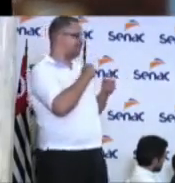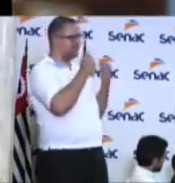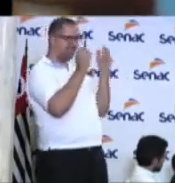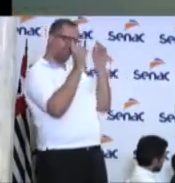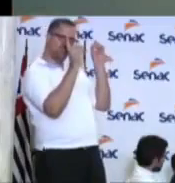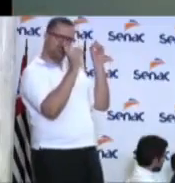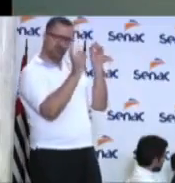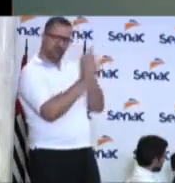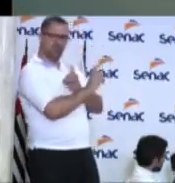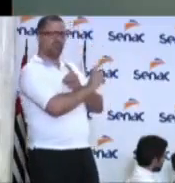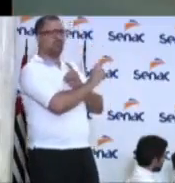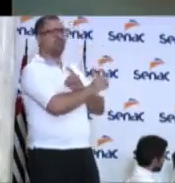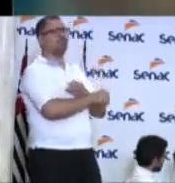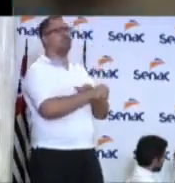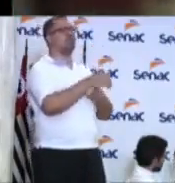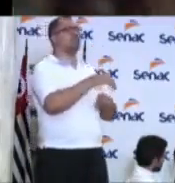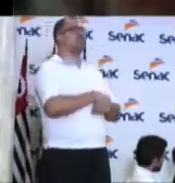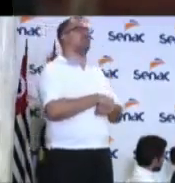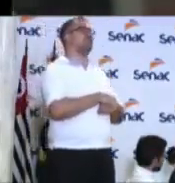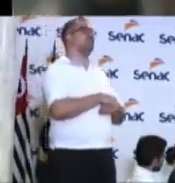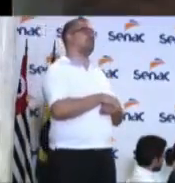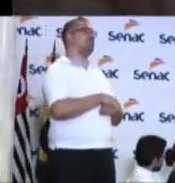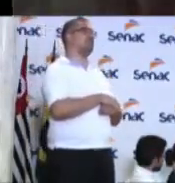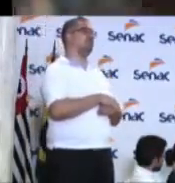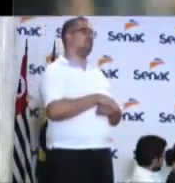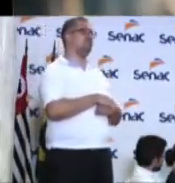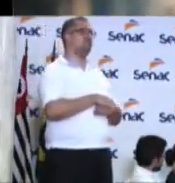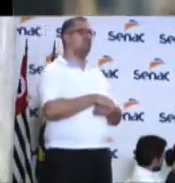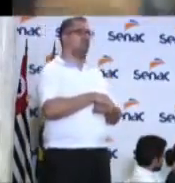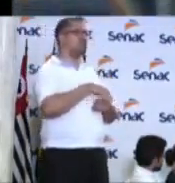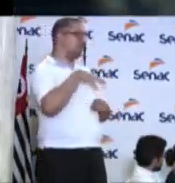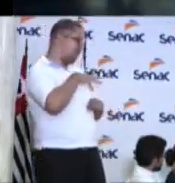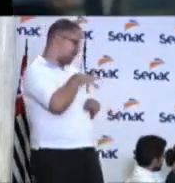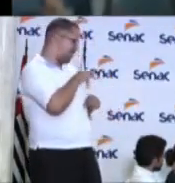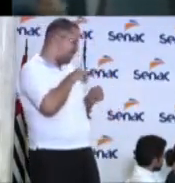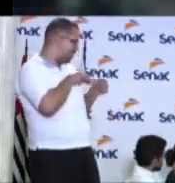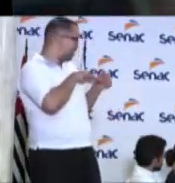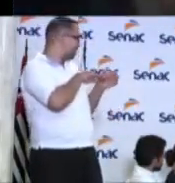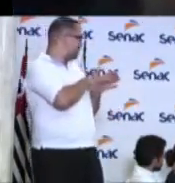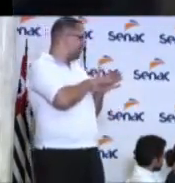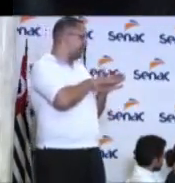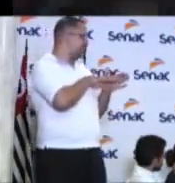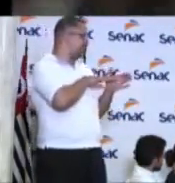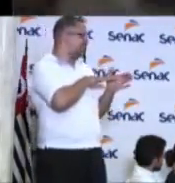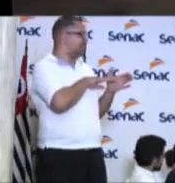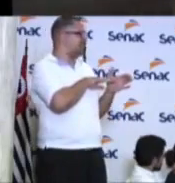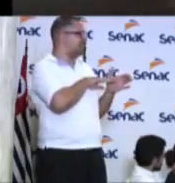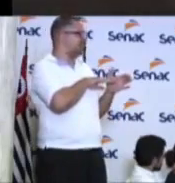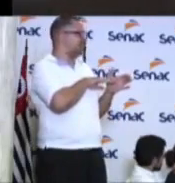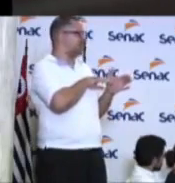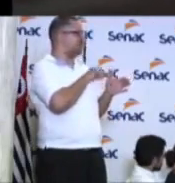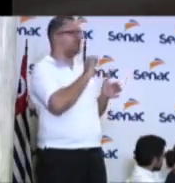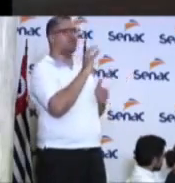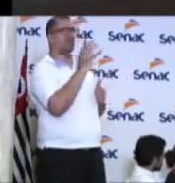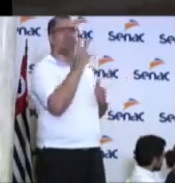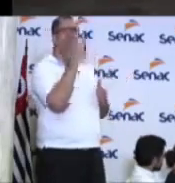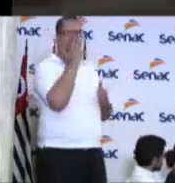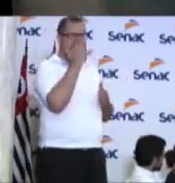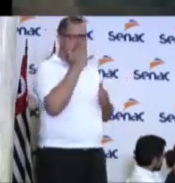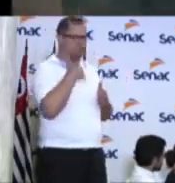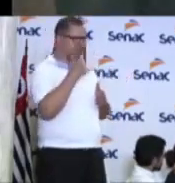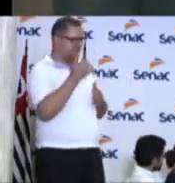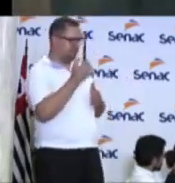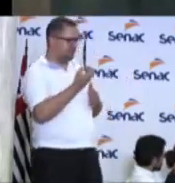difícil, brother. Ali sua caixa, cheguei, meu amor. Amor. Caraca, e que isso, gente? Tá